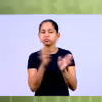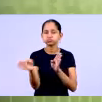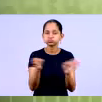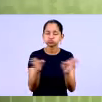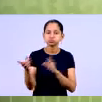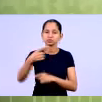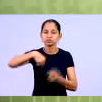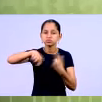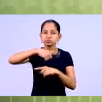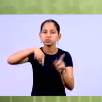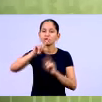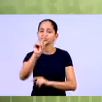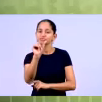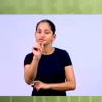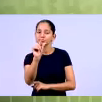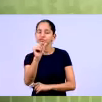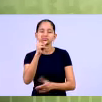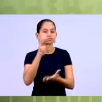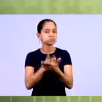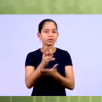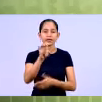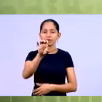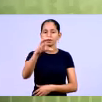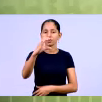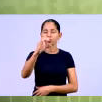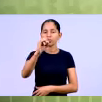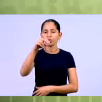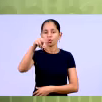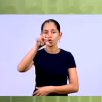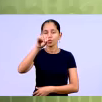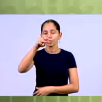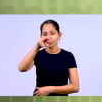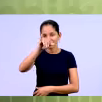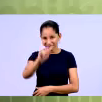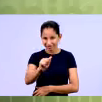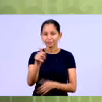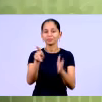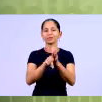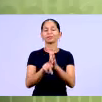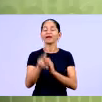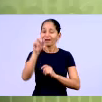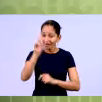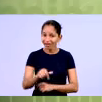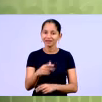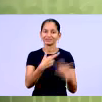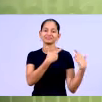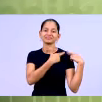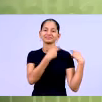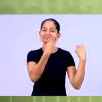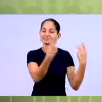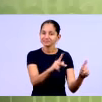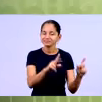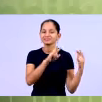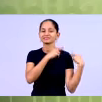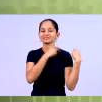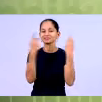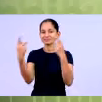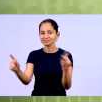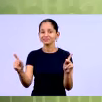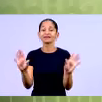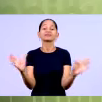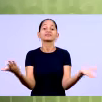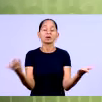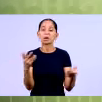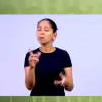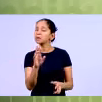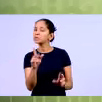dinheiro circulando são criadas nas MEs e nas EPPs. Aí quando podemos falar, mas elas não